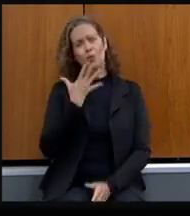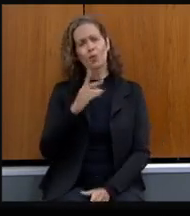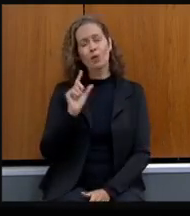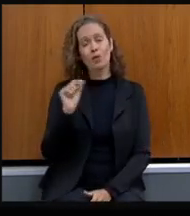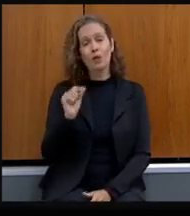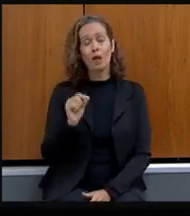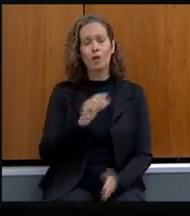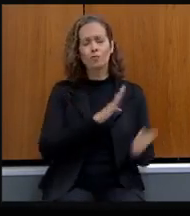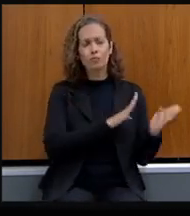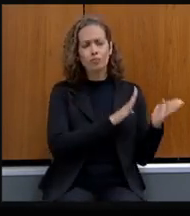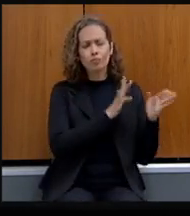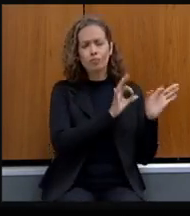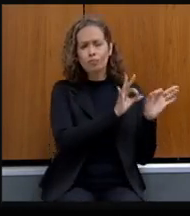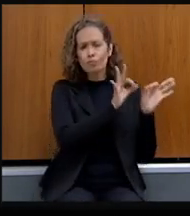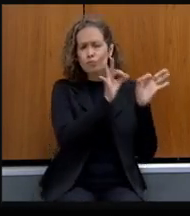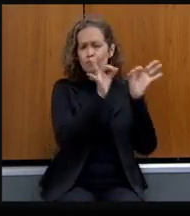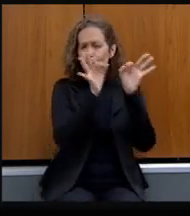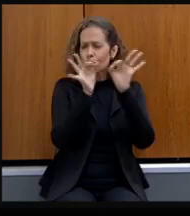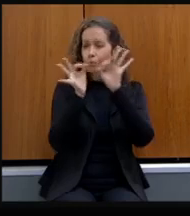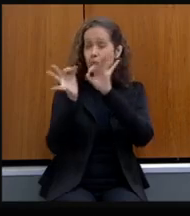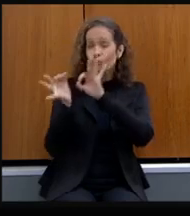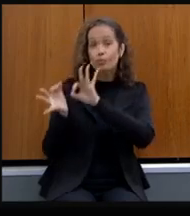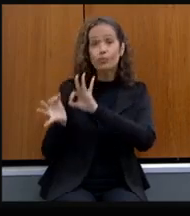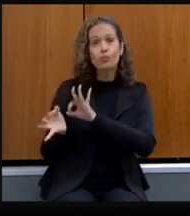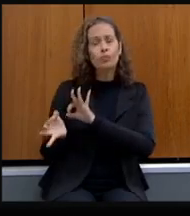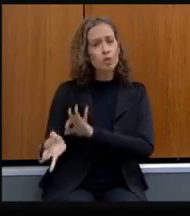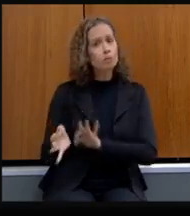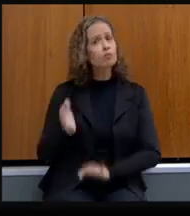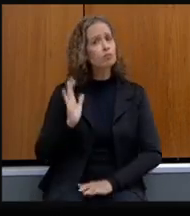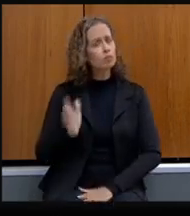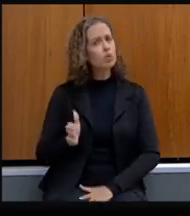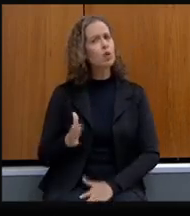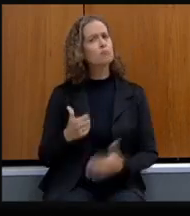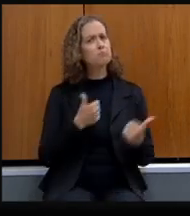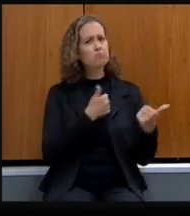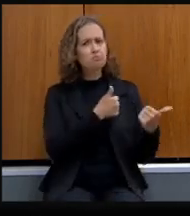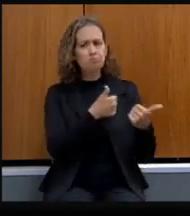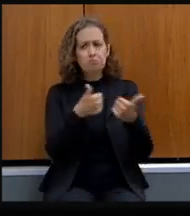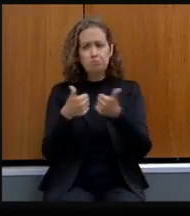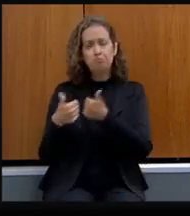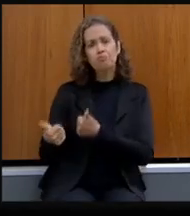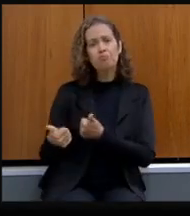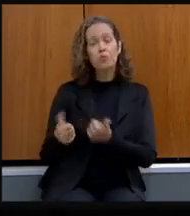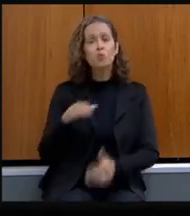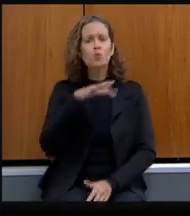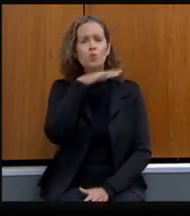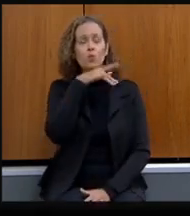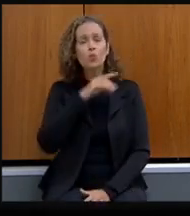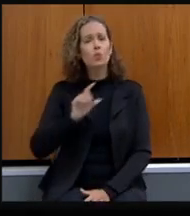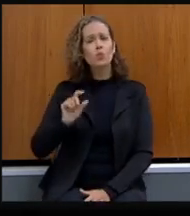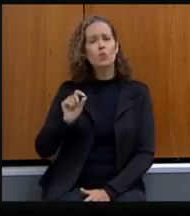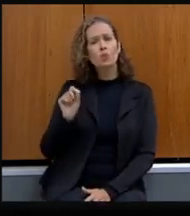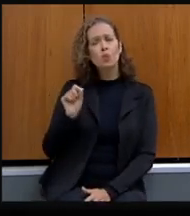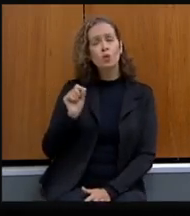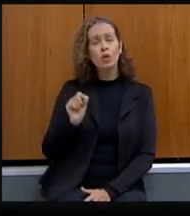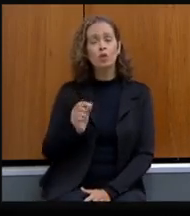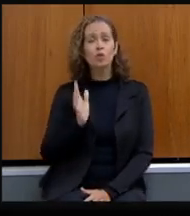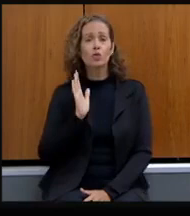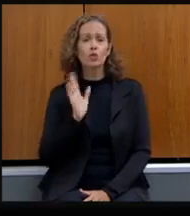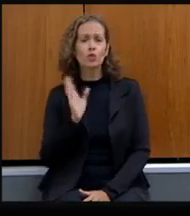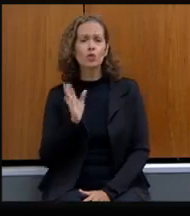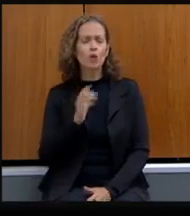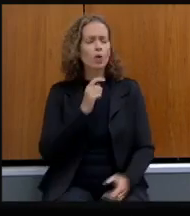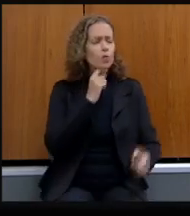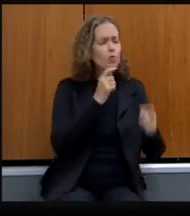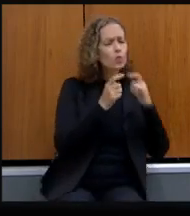que eu pude acompanhar desde o início a ausência muito produtivo e a desvantagem é que é boa parte seus